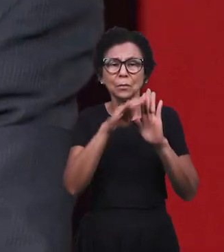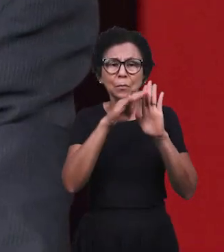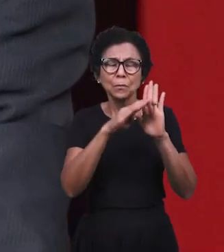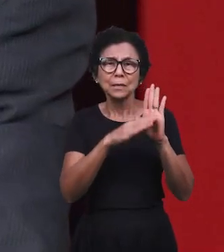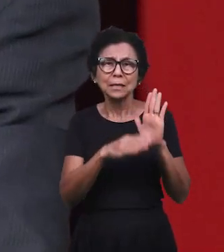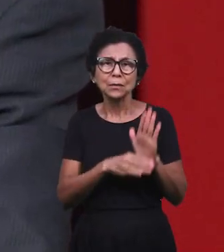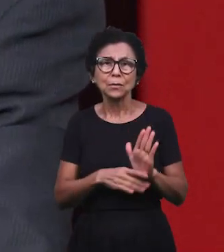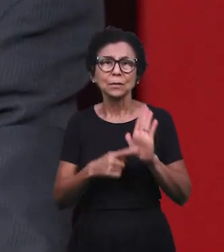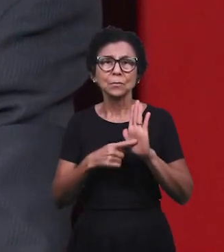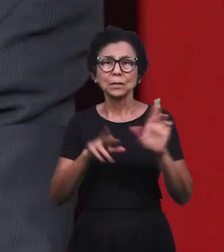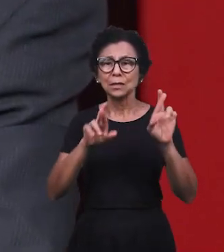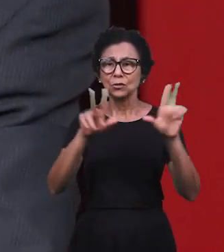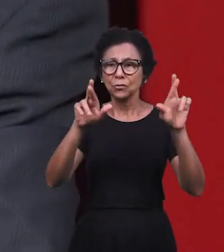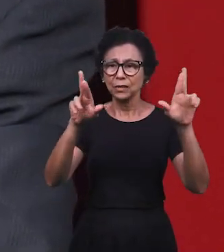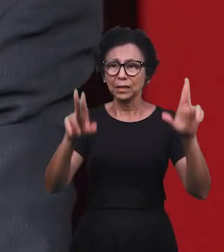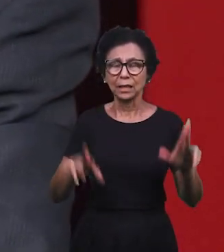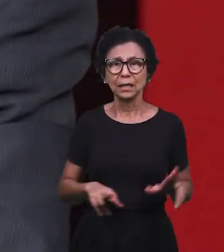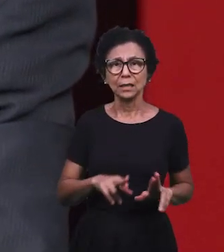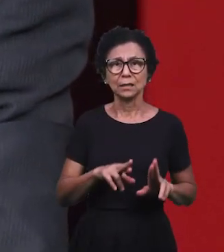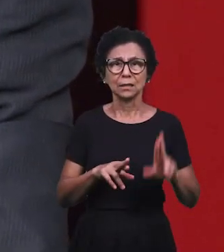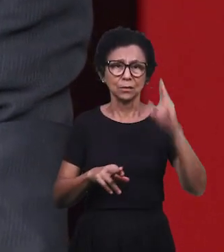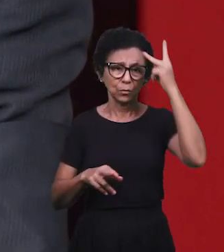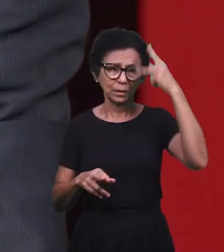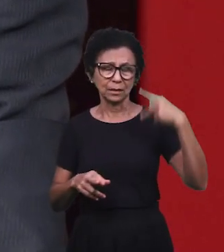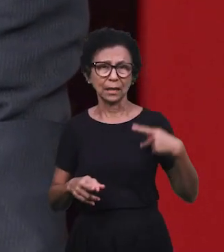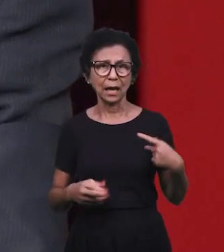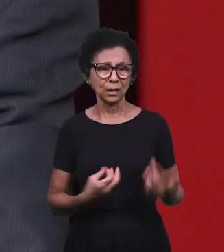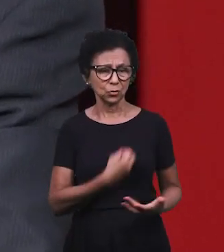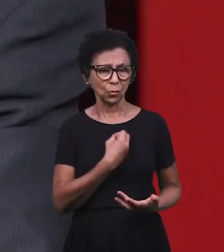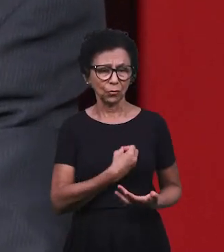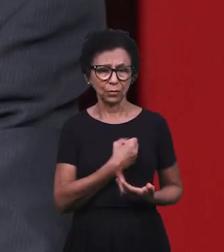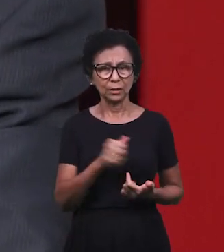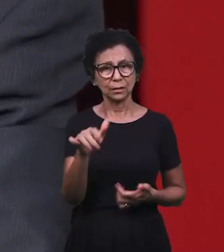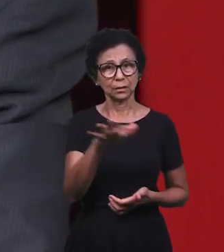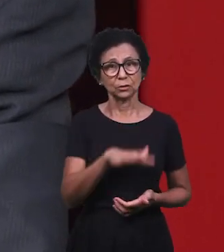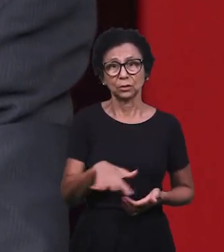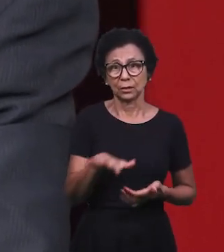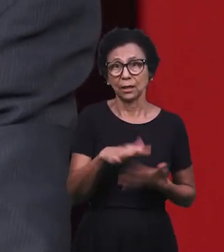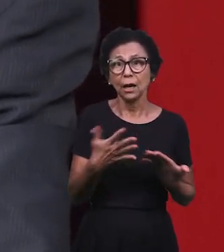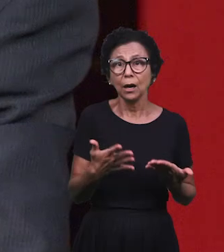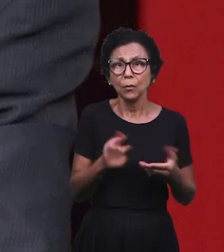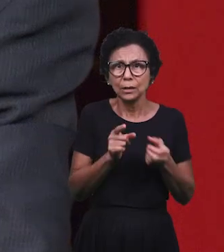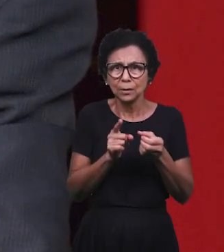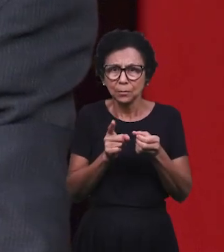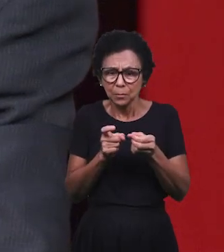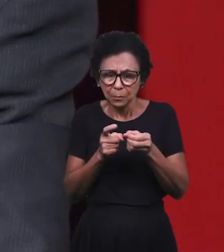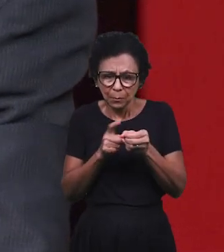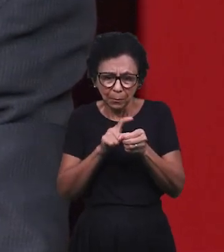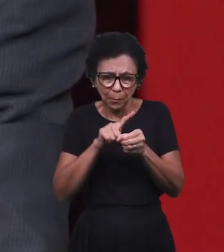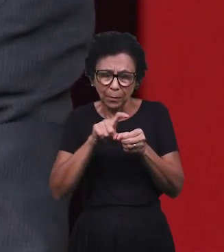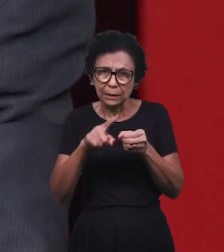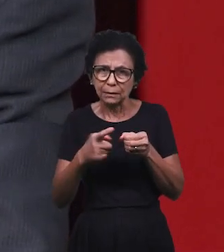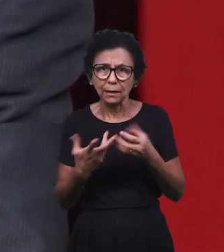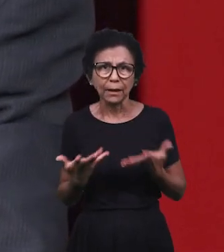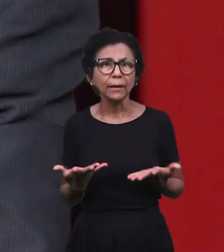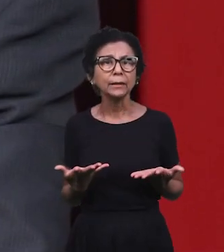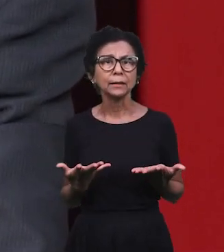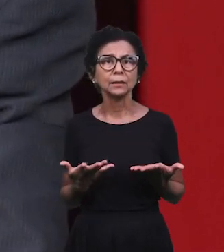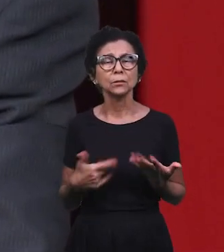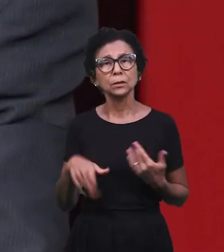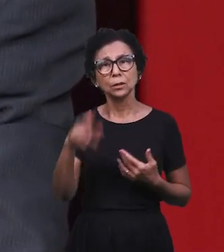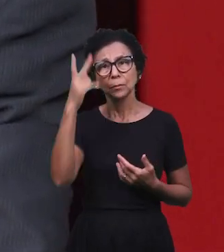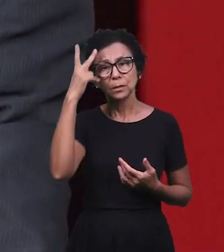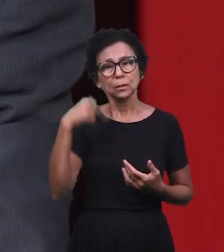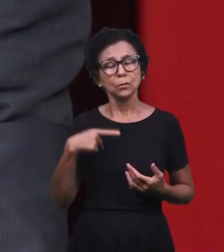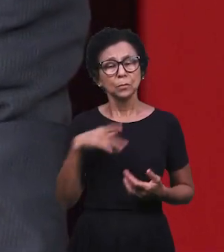seres vivos, entre uma bactéria, um organismo mais complexo, e até mesmo entre cada um de nós. Né? Então, as diferenças elas